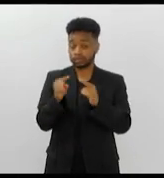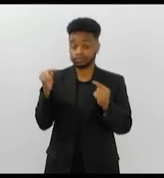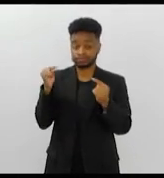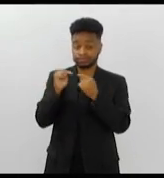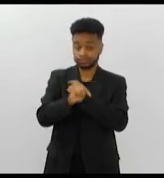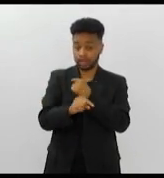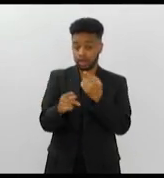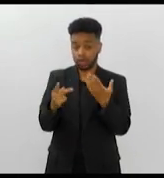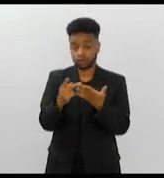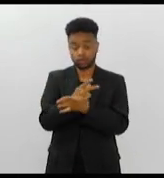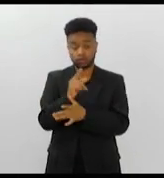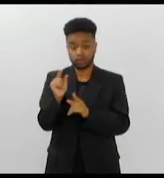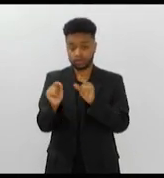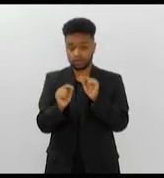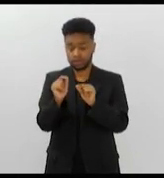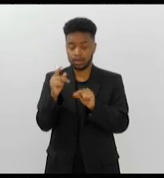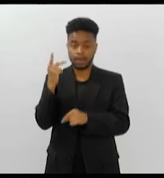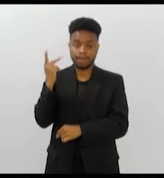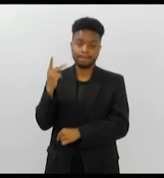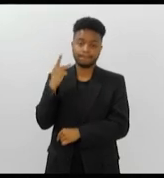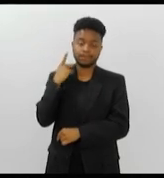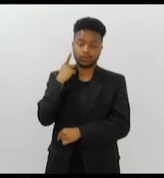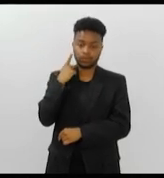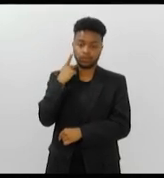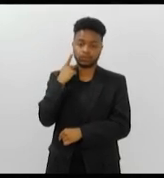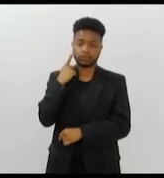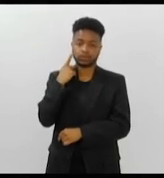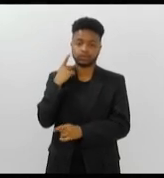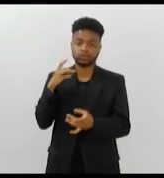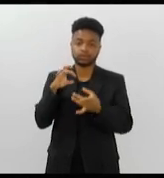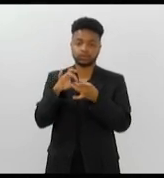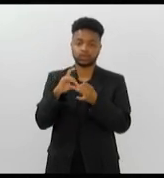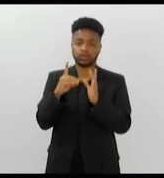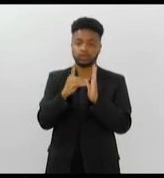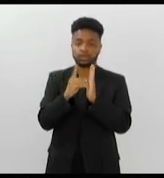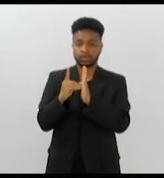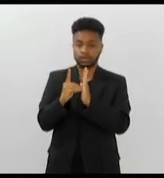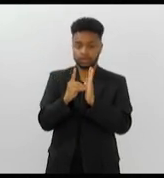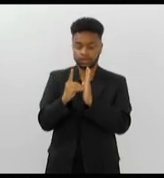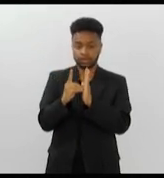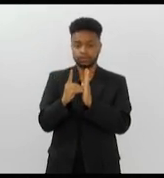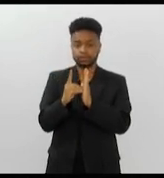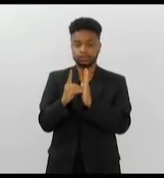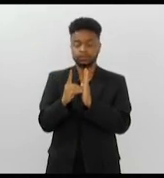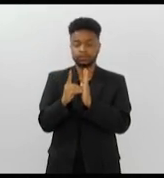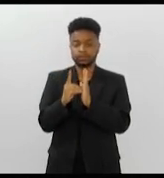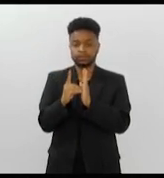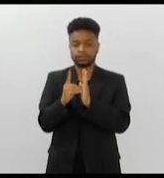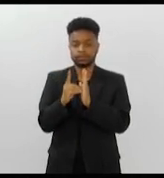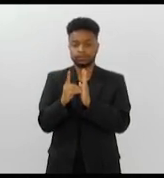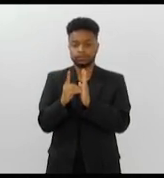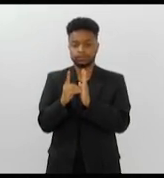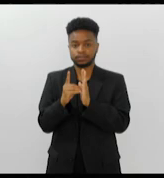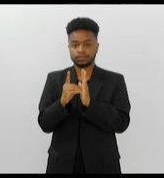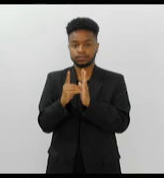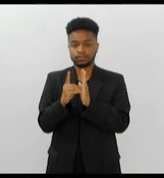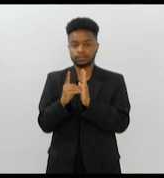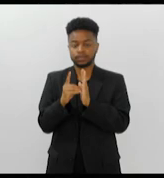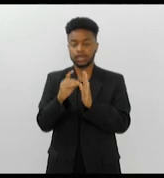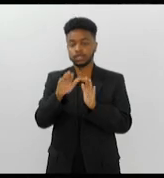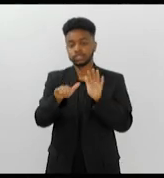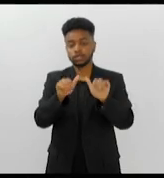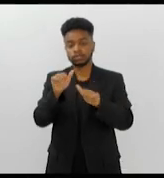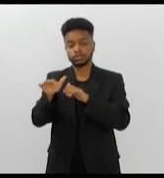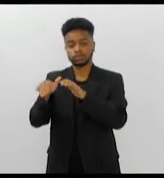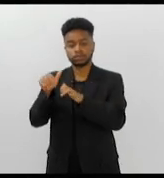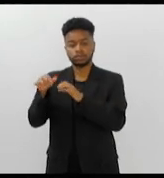disso a procuradoria via Detran tem chamado todos aqueles